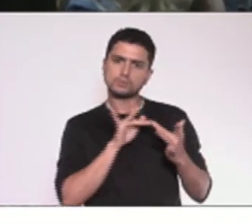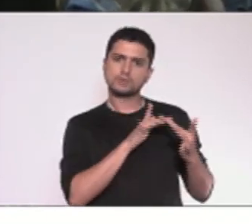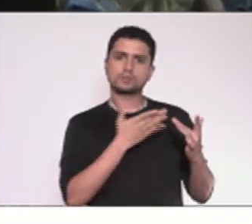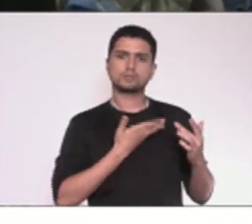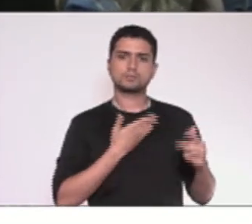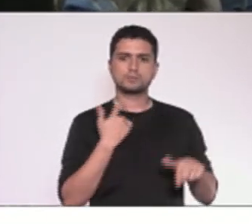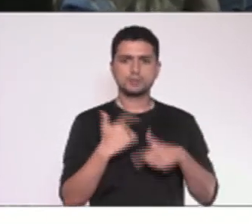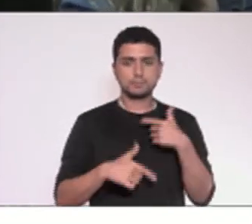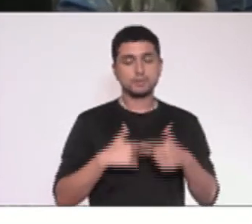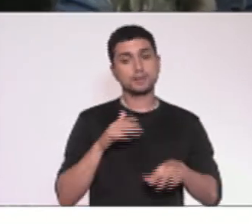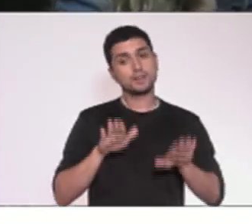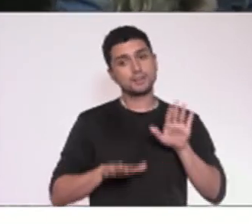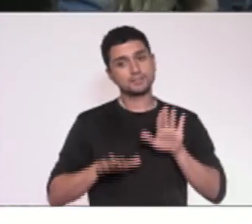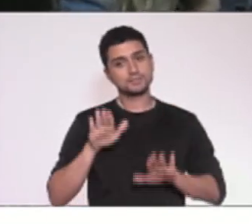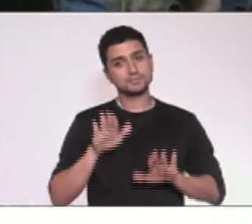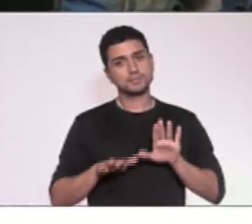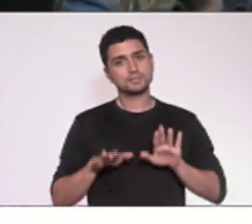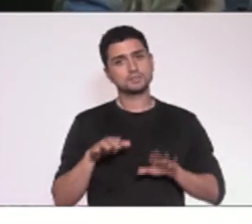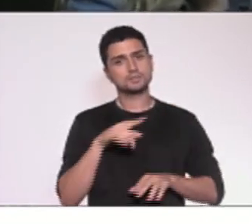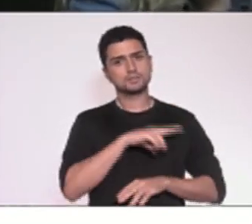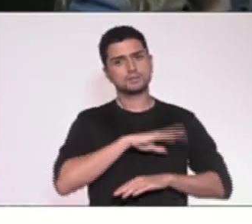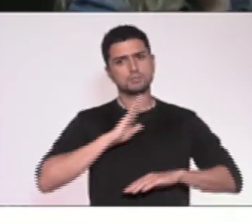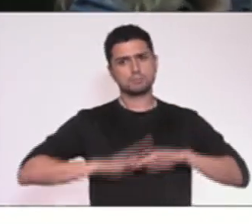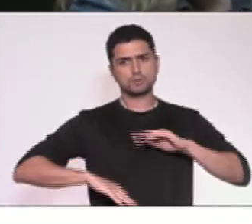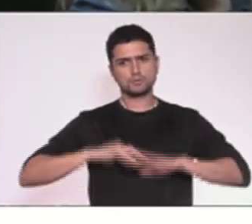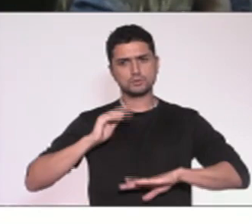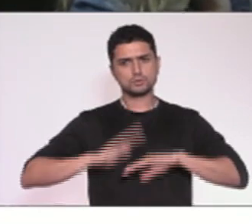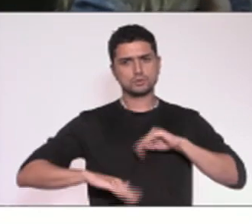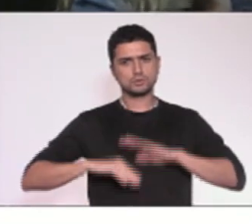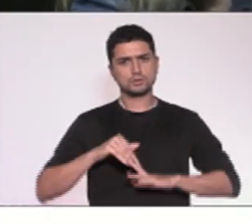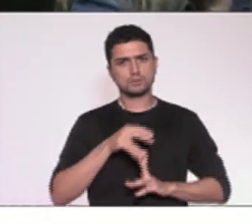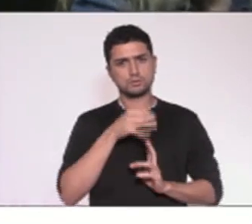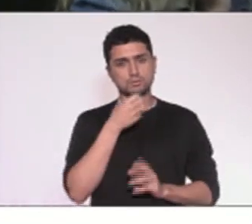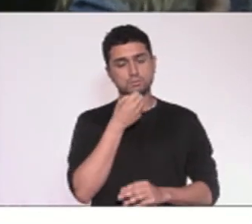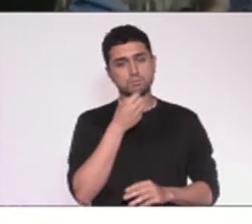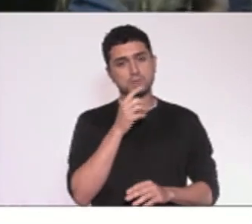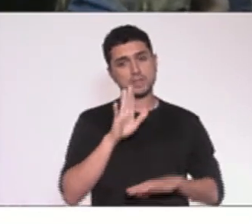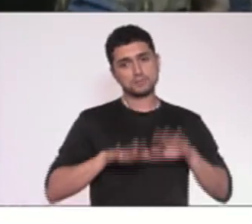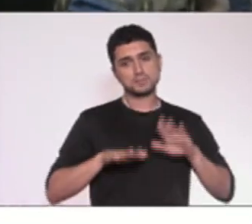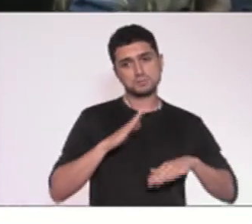Às vezes, o profissional é muito gente boa, mas não é bom colega.